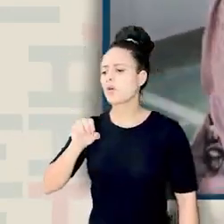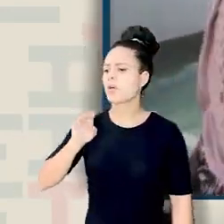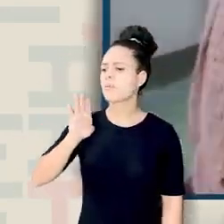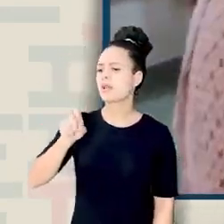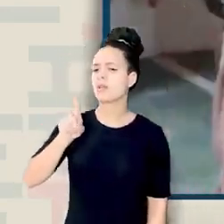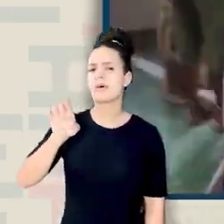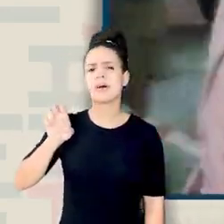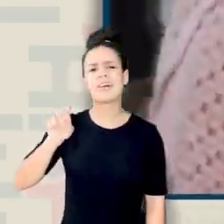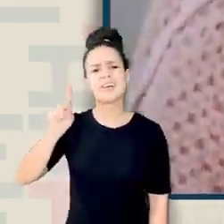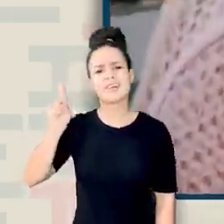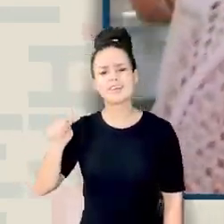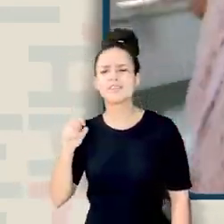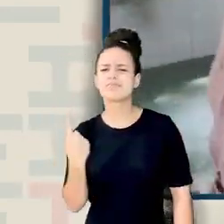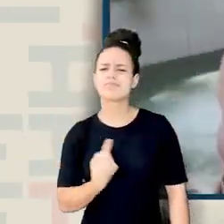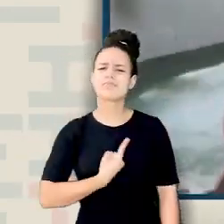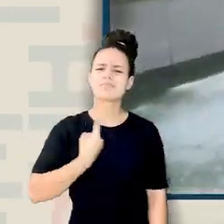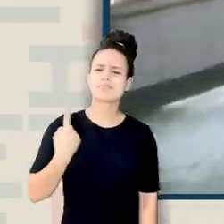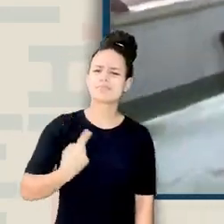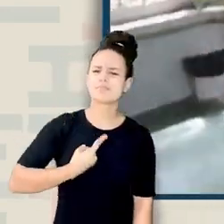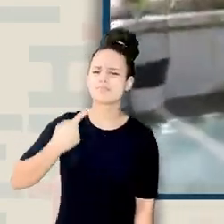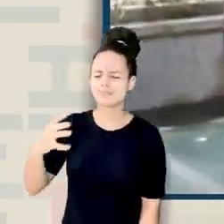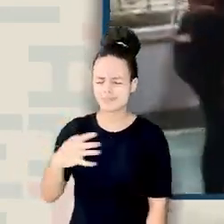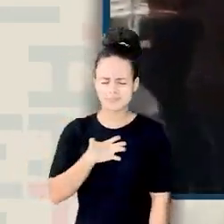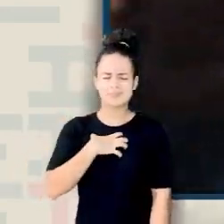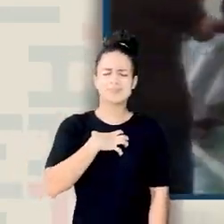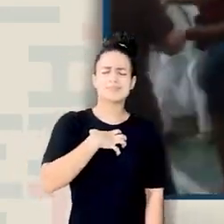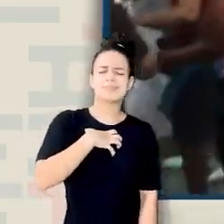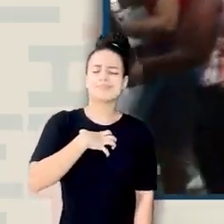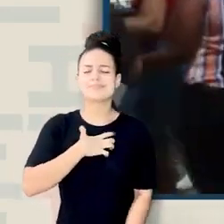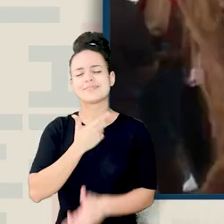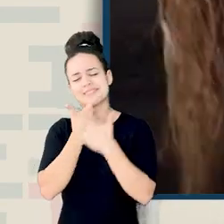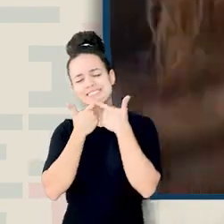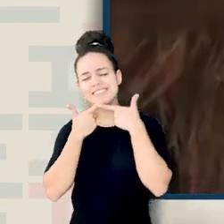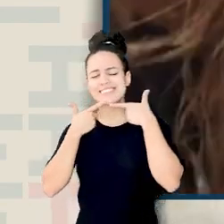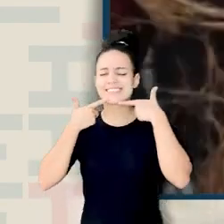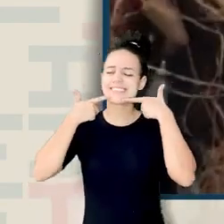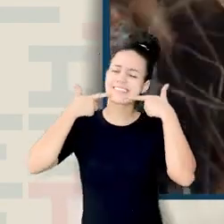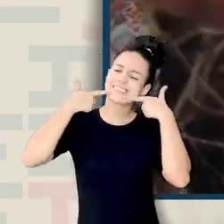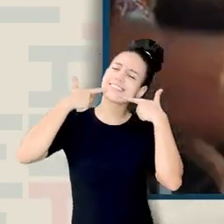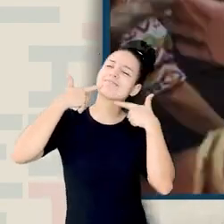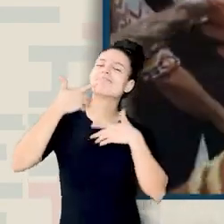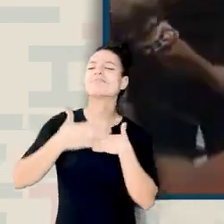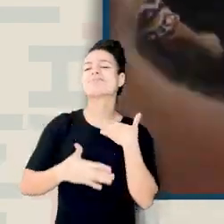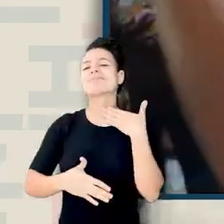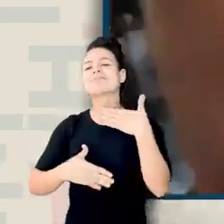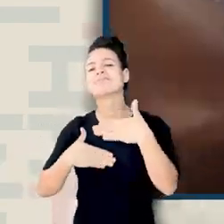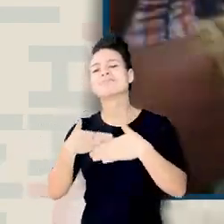Se a solidão nos ferir, sorrir, agir e caminhar.